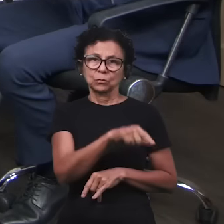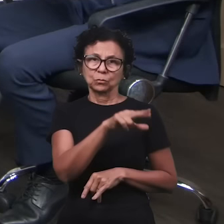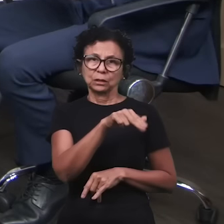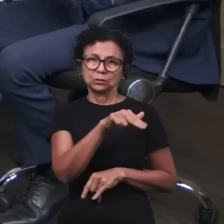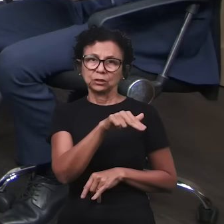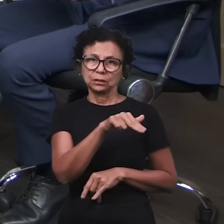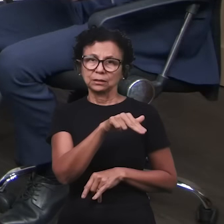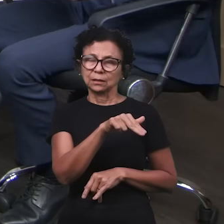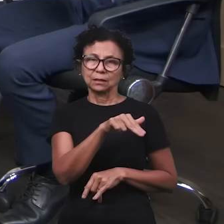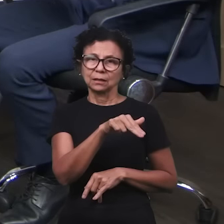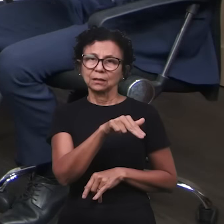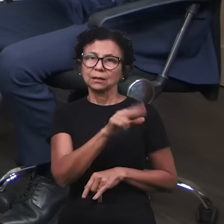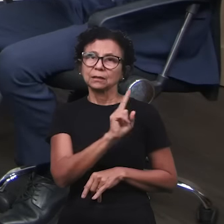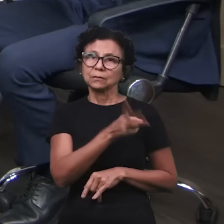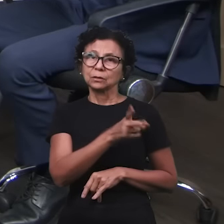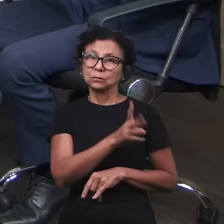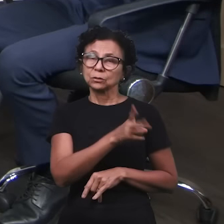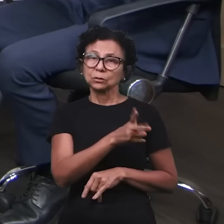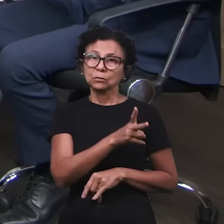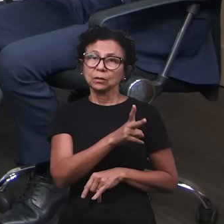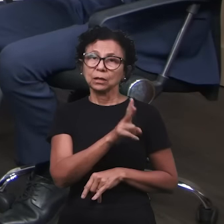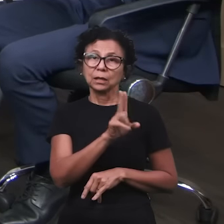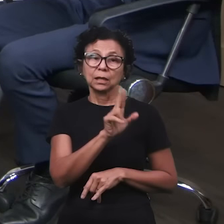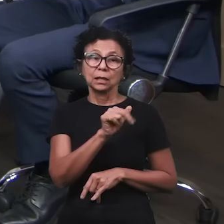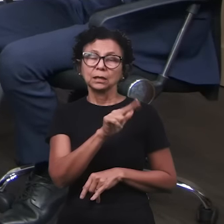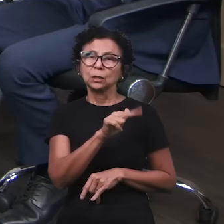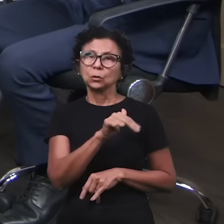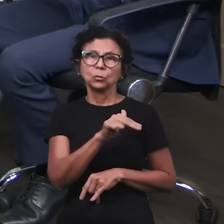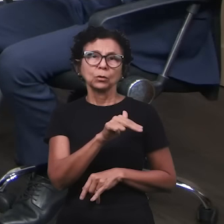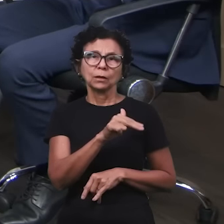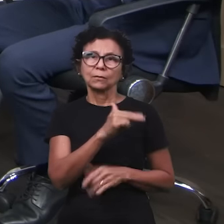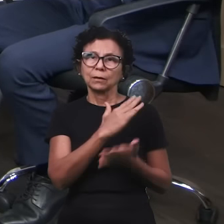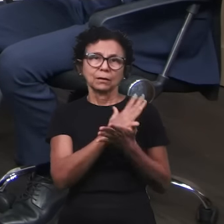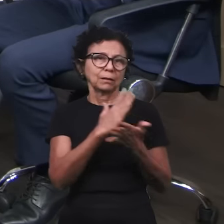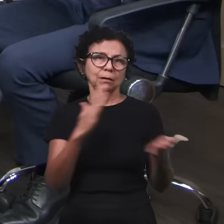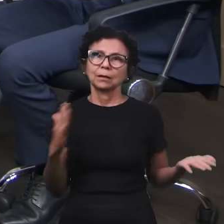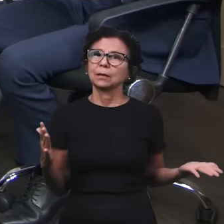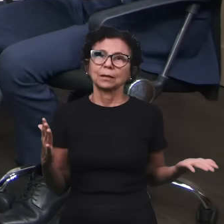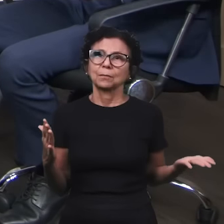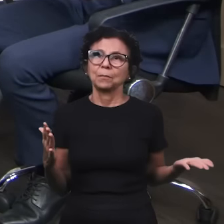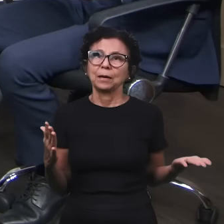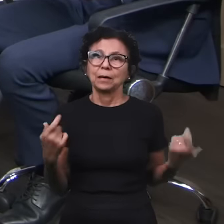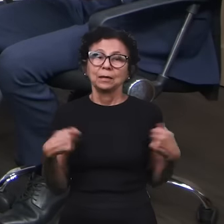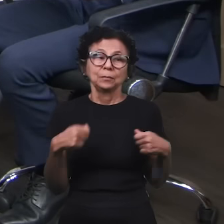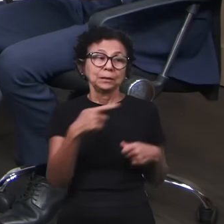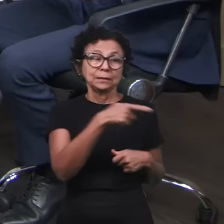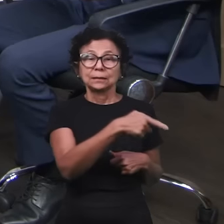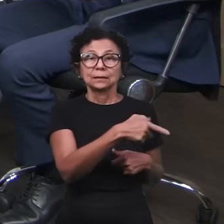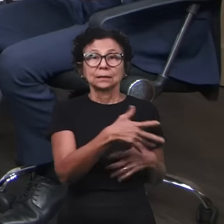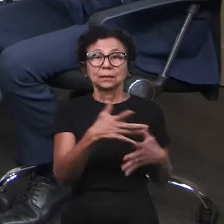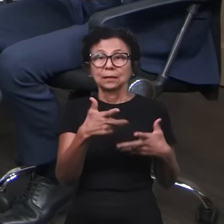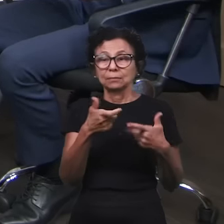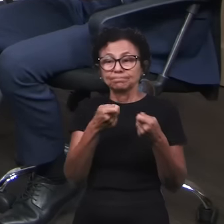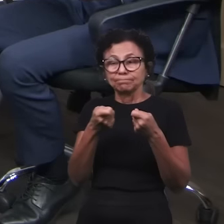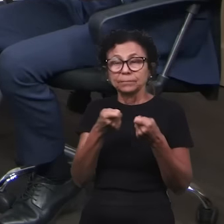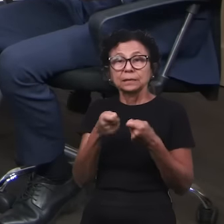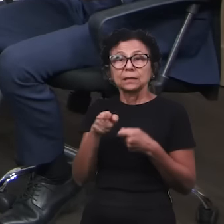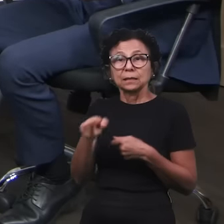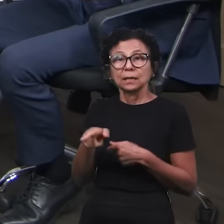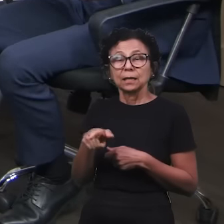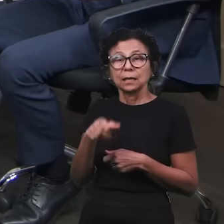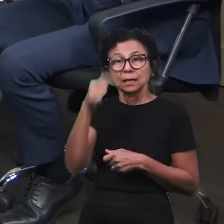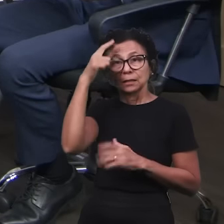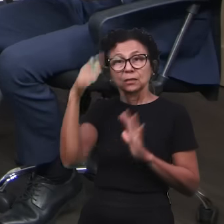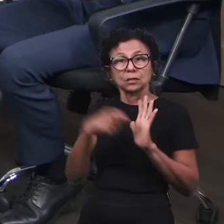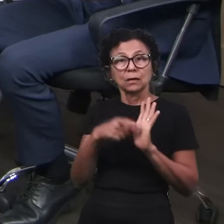ele precisa dessa parte. O paciente precisa do dono, precisa de quem está guiando ali a inteligência artificial.